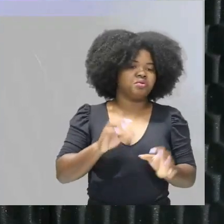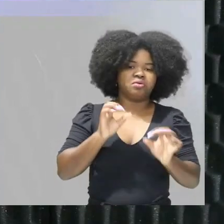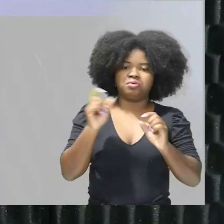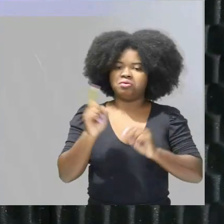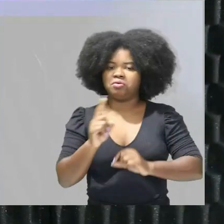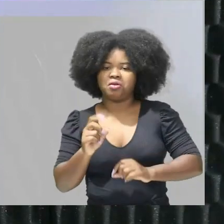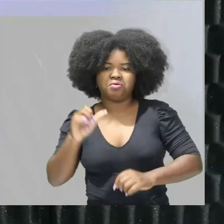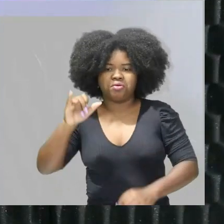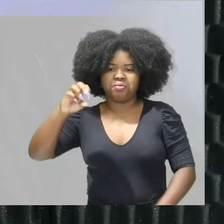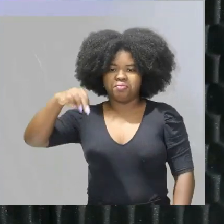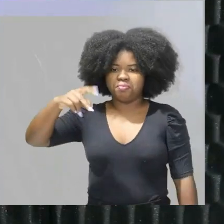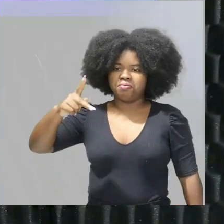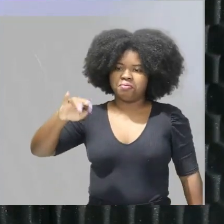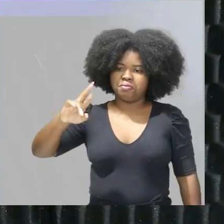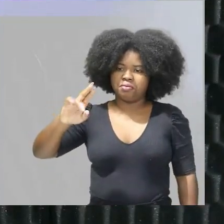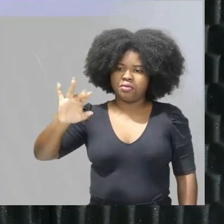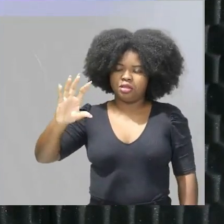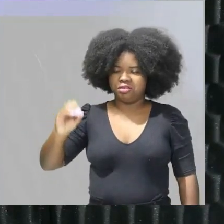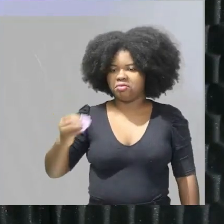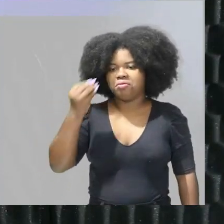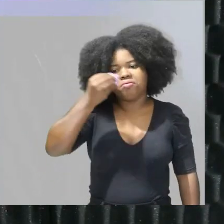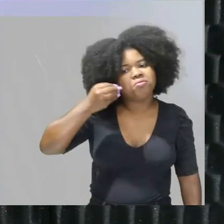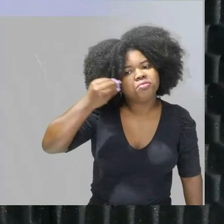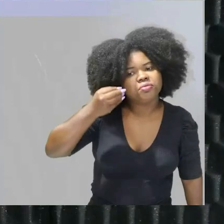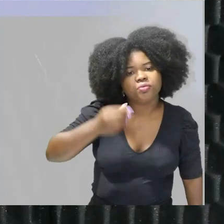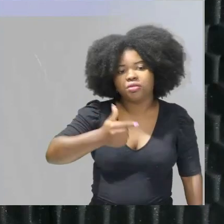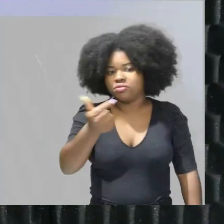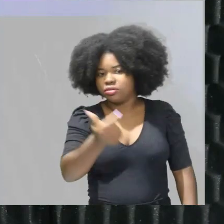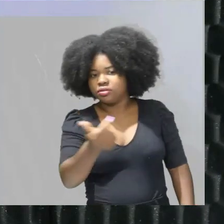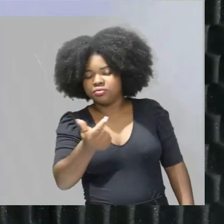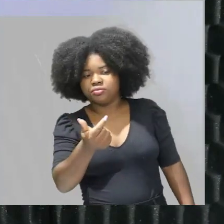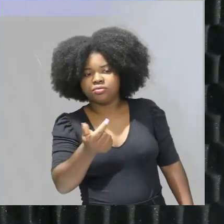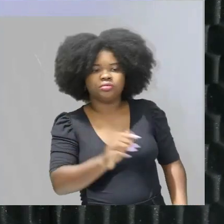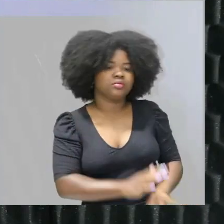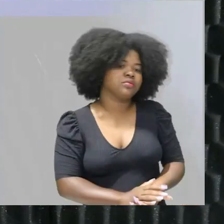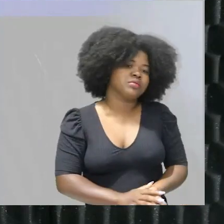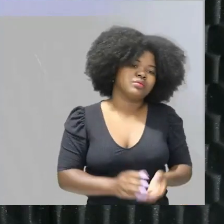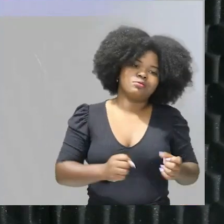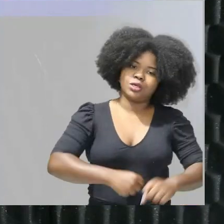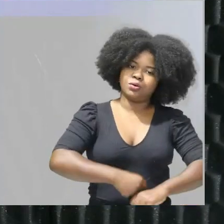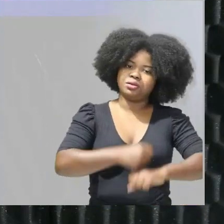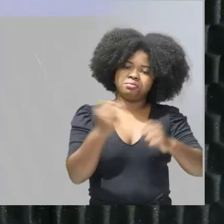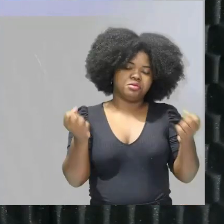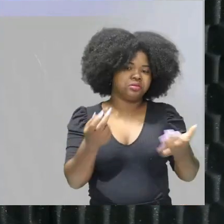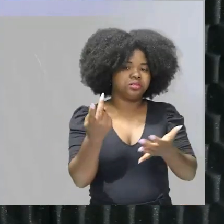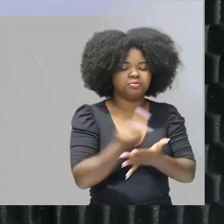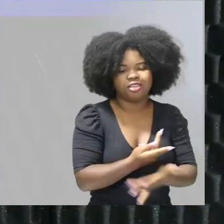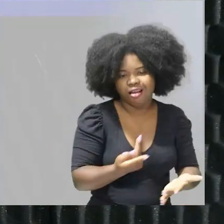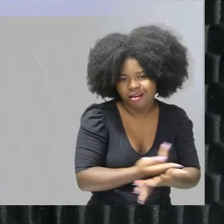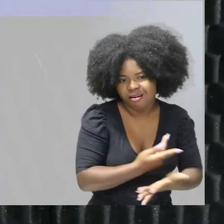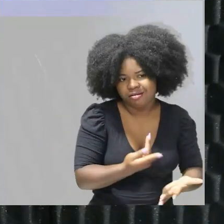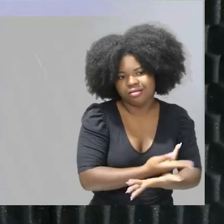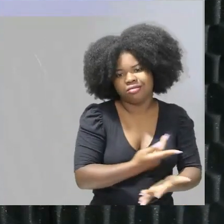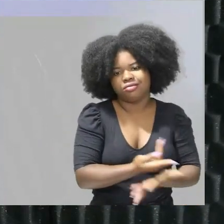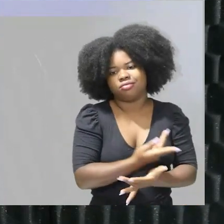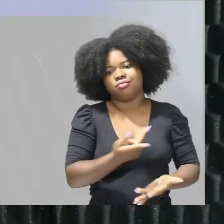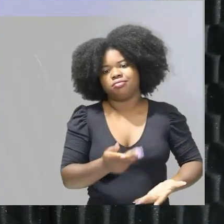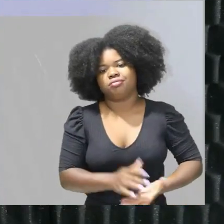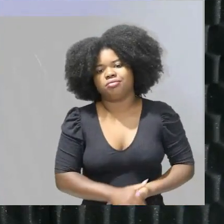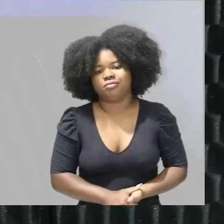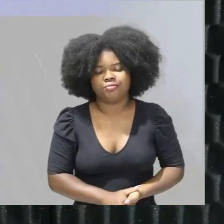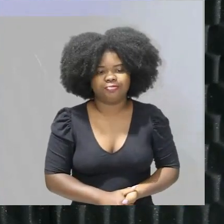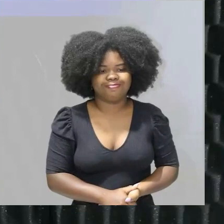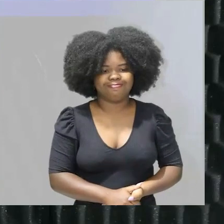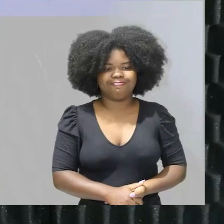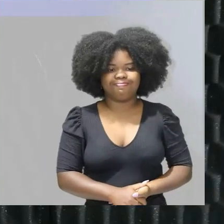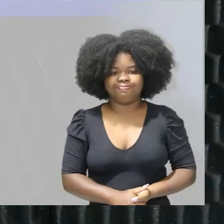que é o empírico por exemplo está ali já no segundo plano Então nós não teríamos essa possibilidade do empírito que autoridade da Razão também